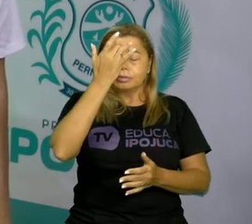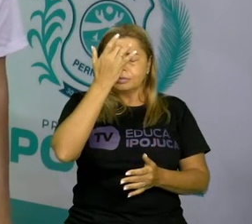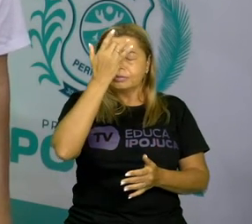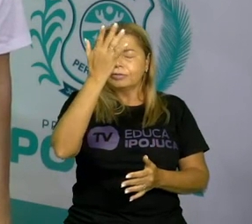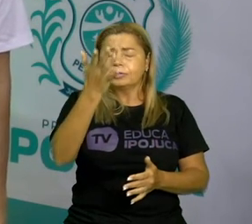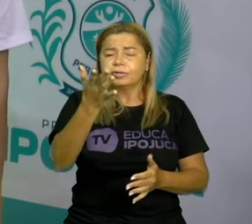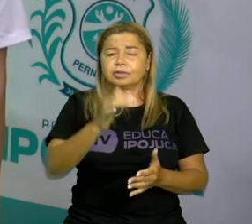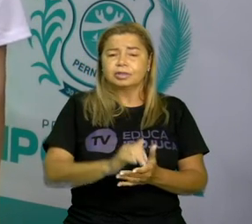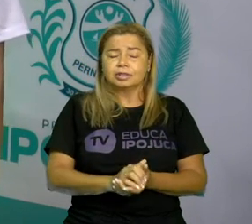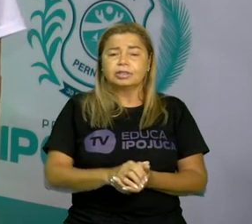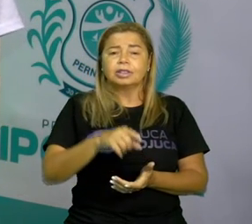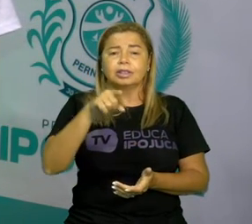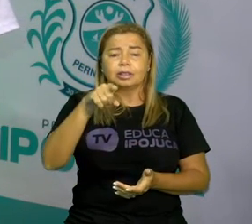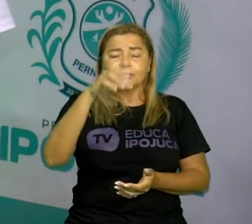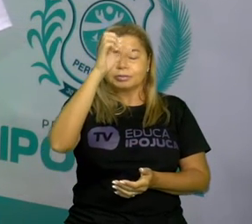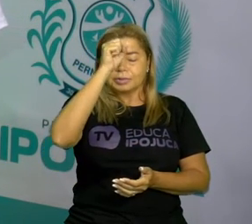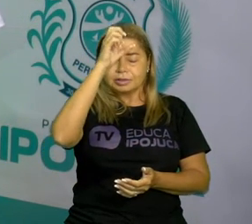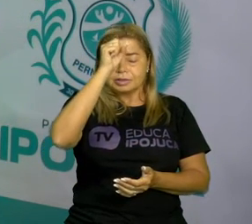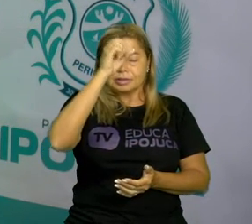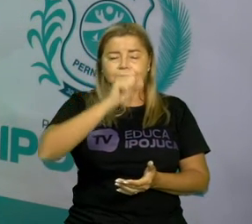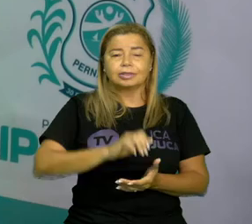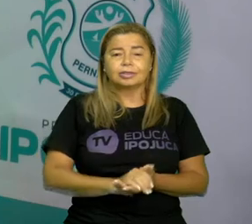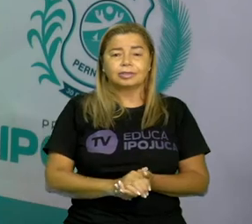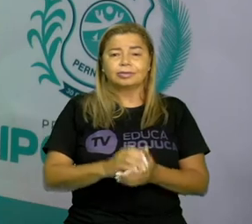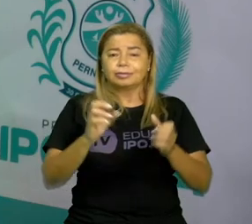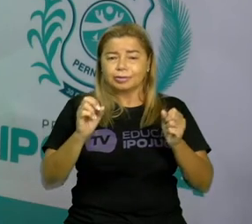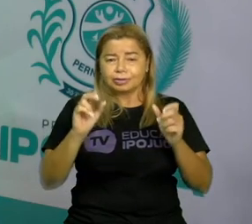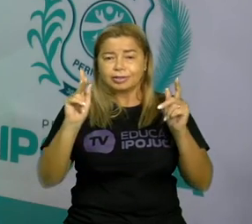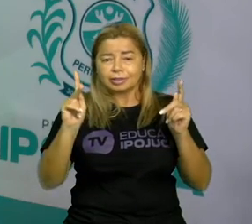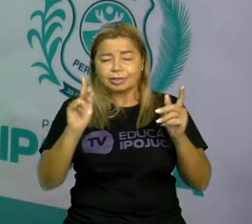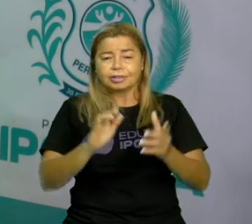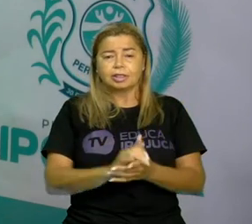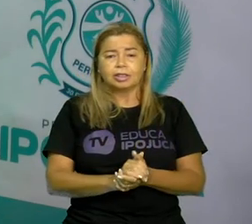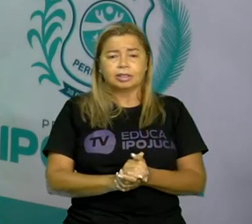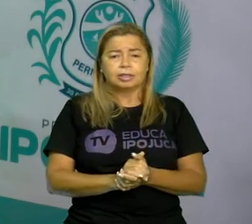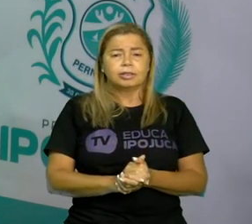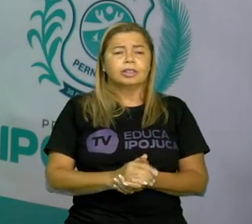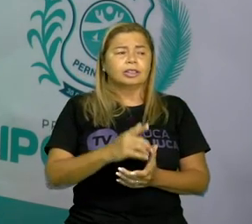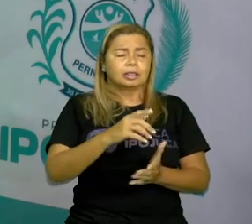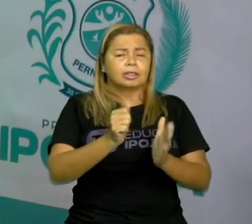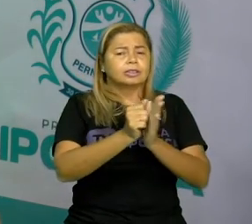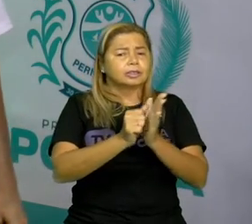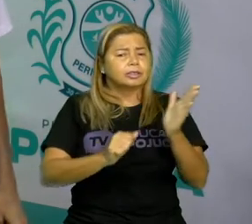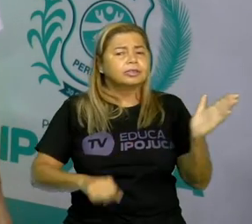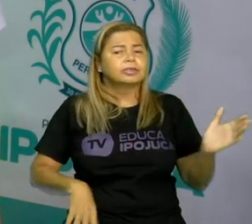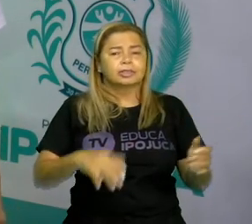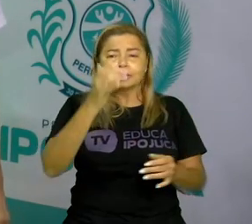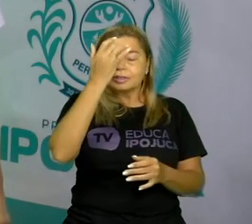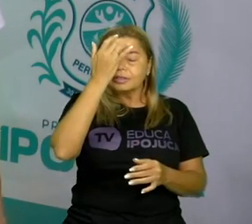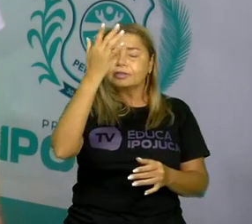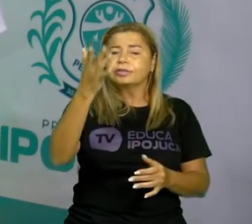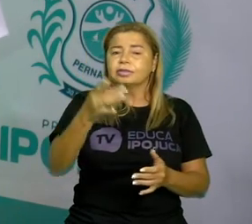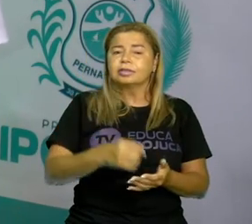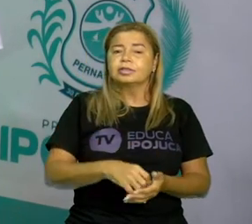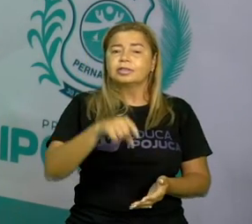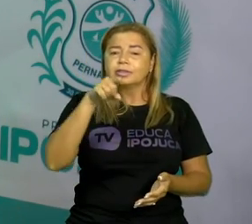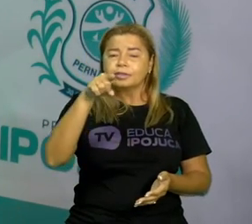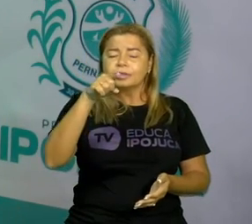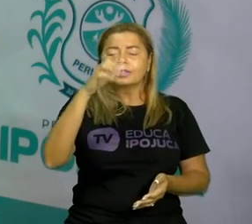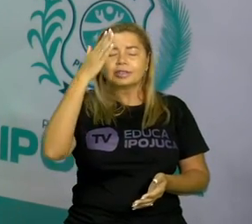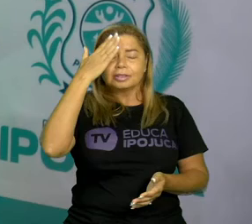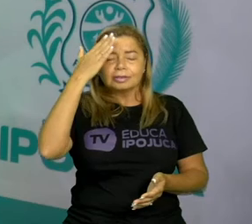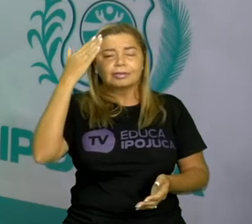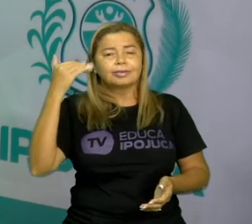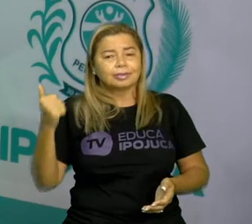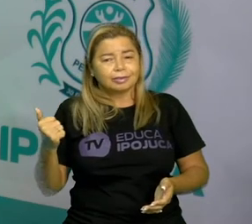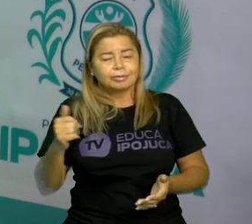facilitar muito a aprendizagem de vocês, tá certo? Então, tá muito fácil e vocês, eu sei que vocês compreenderam e